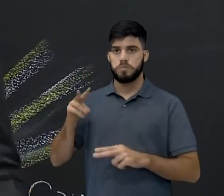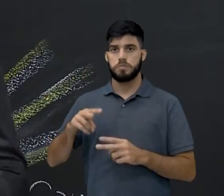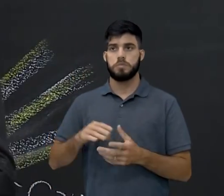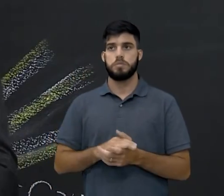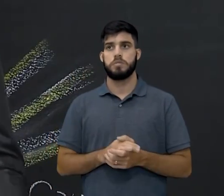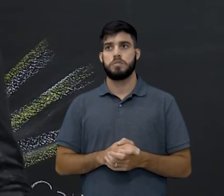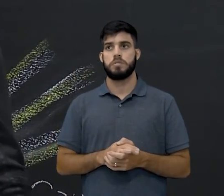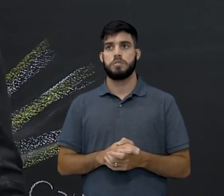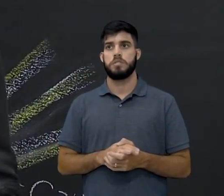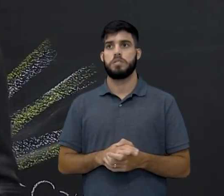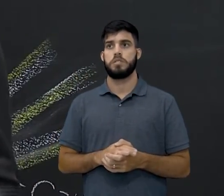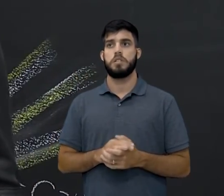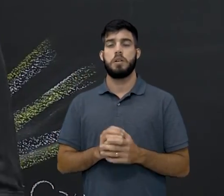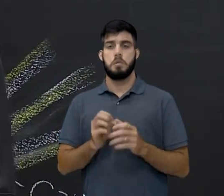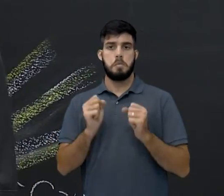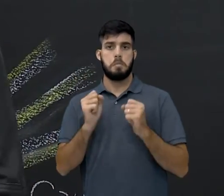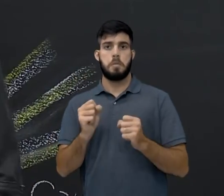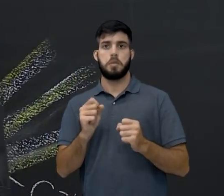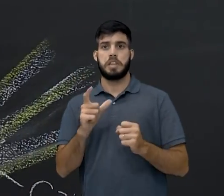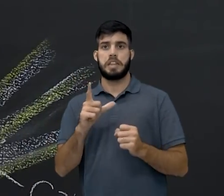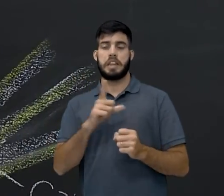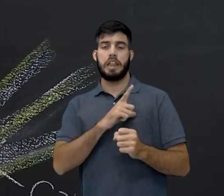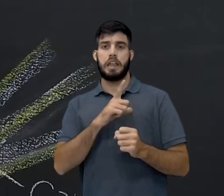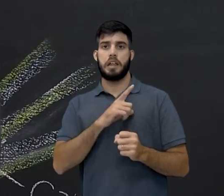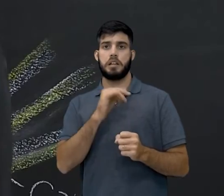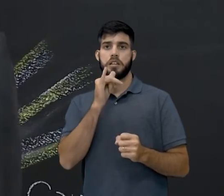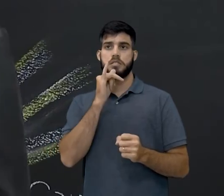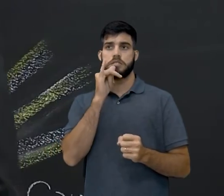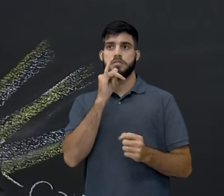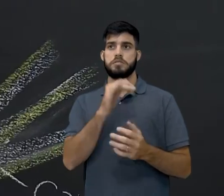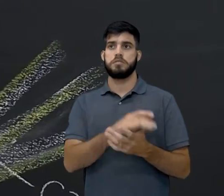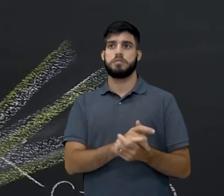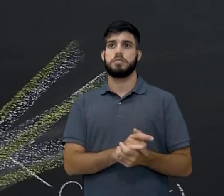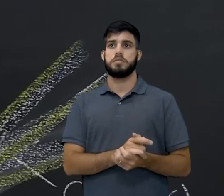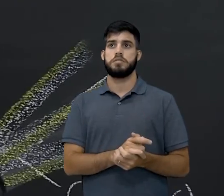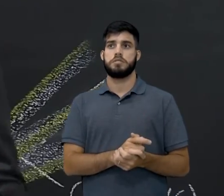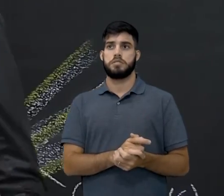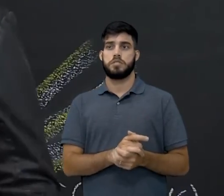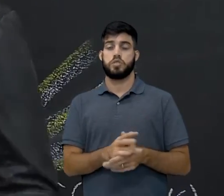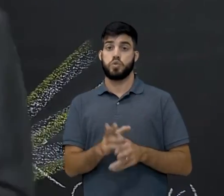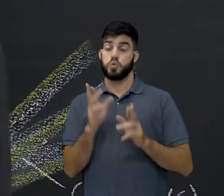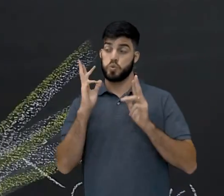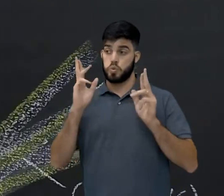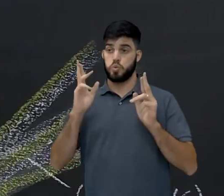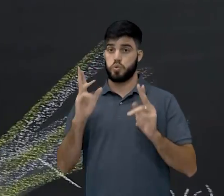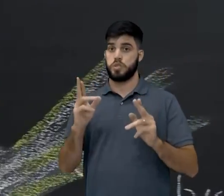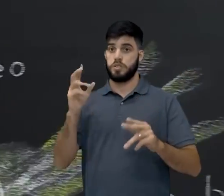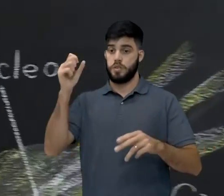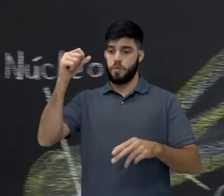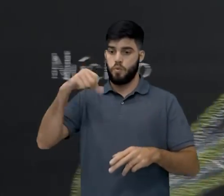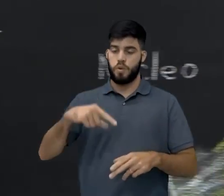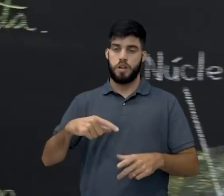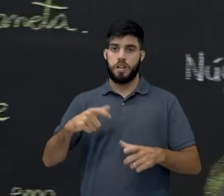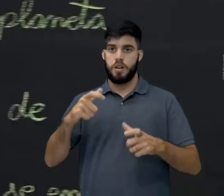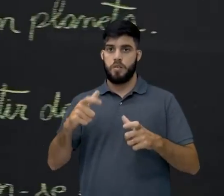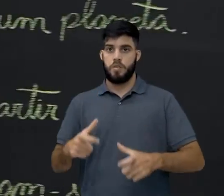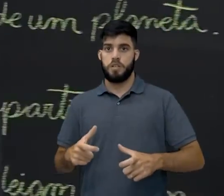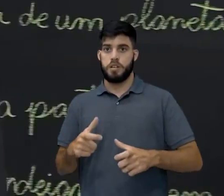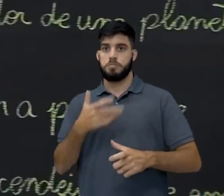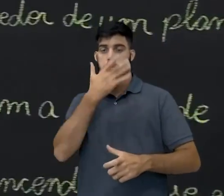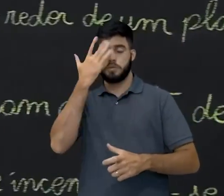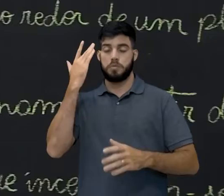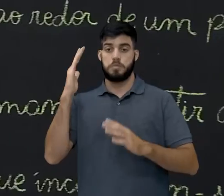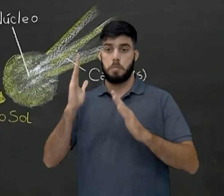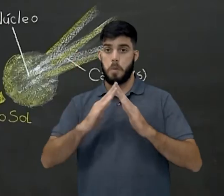impactos onde eles caem? Claro que sim. Então, vamos torcer para que eles não caiam em locais muito populosos,